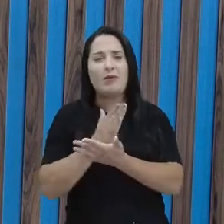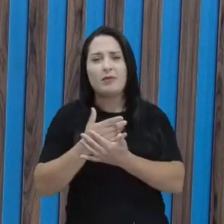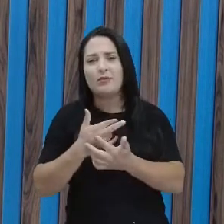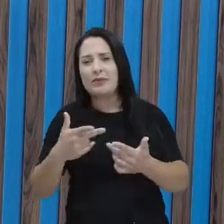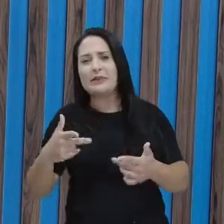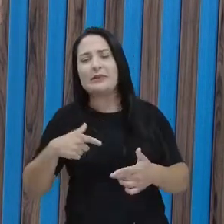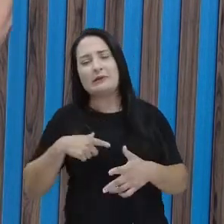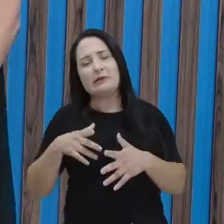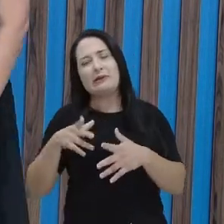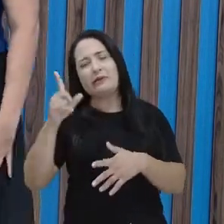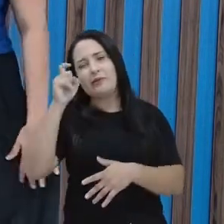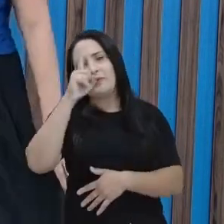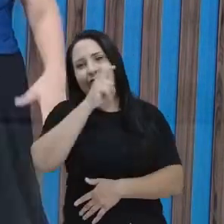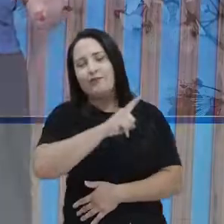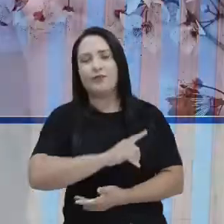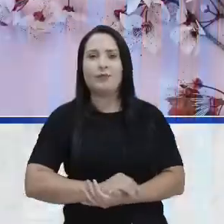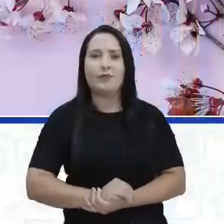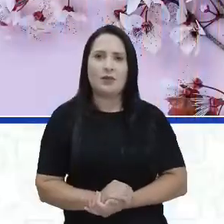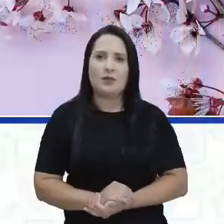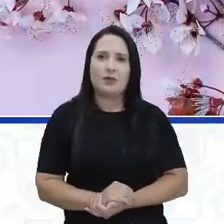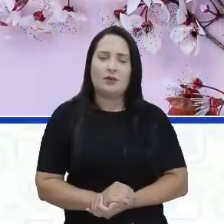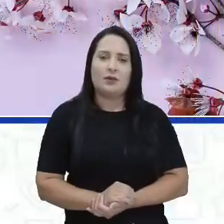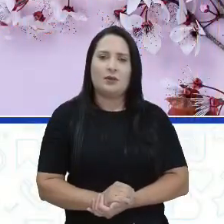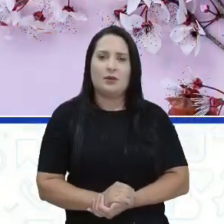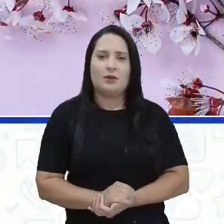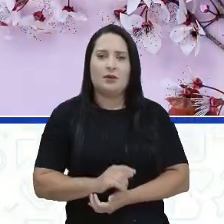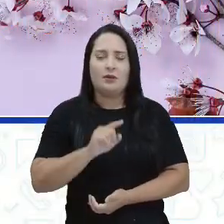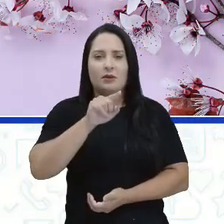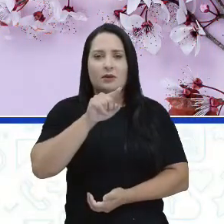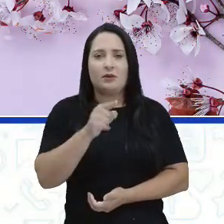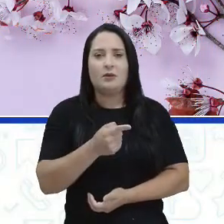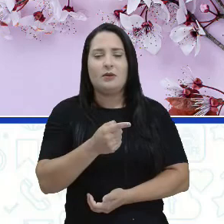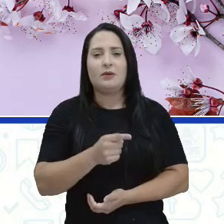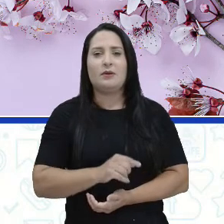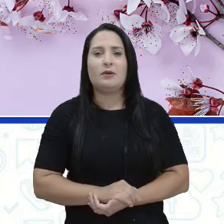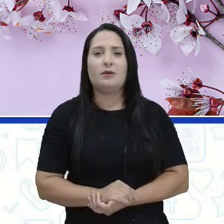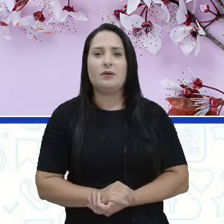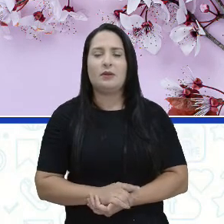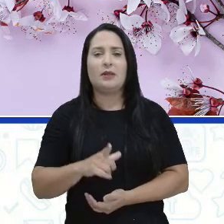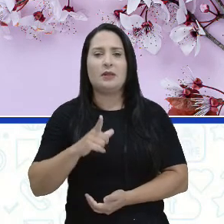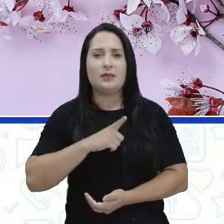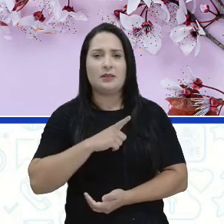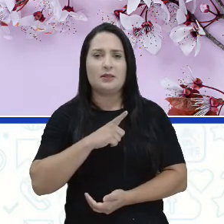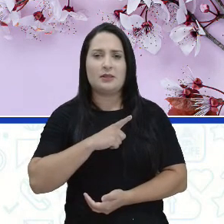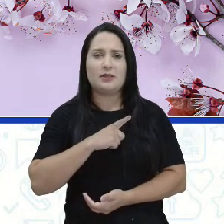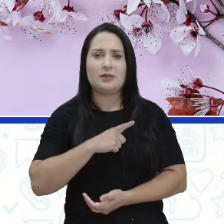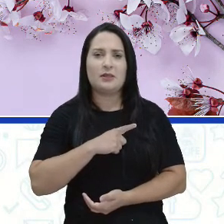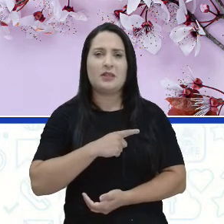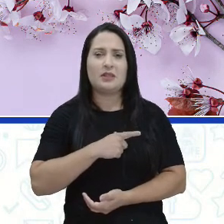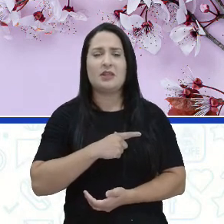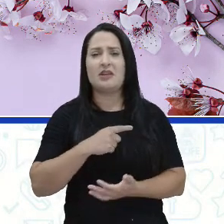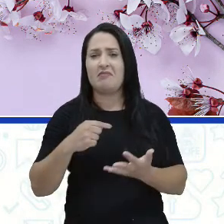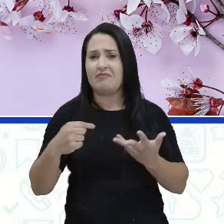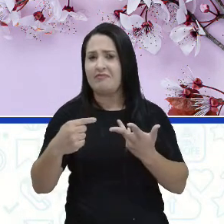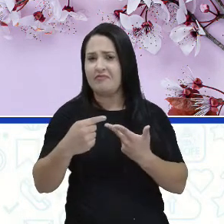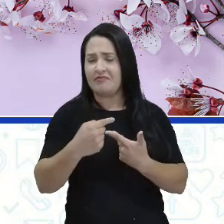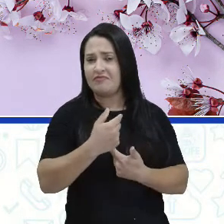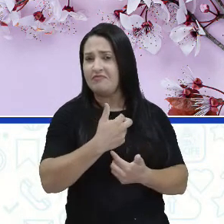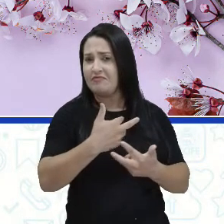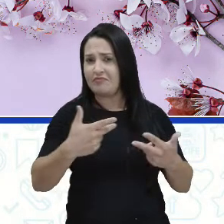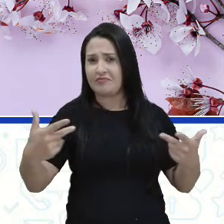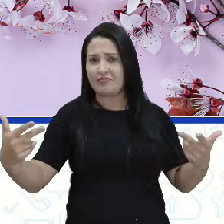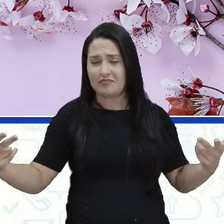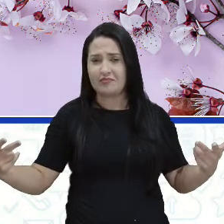tá? Ó, a vírgula é um sinal de pontuação que exerce o maior número de funções. Por